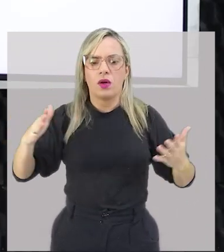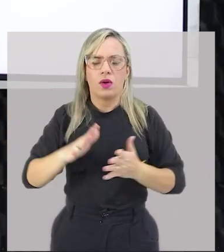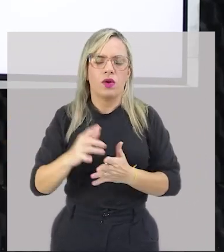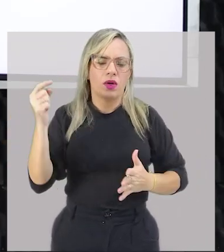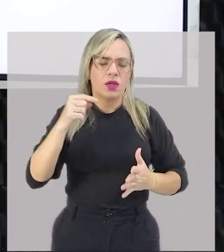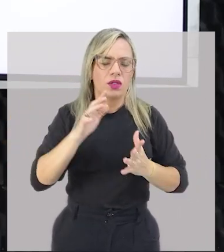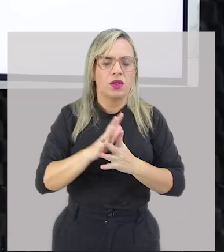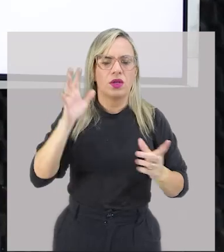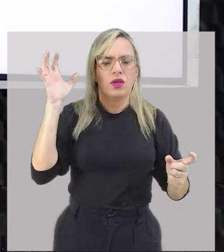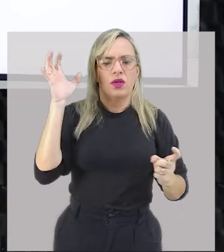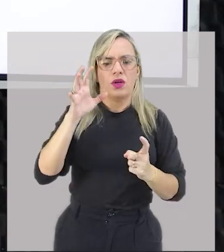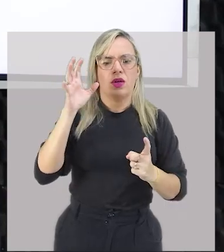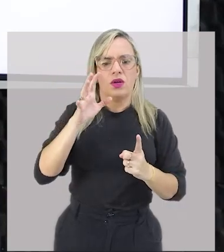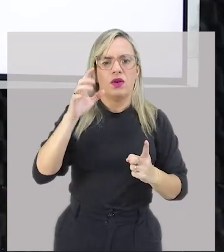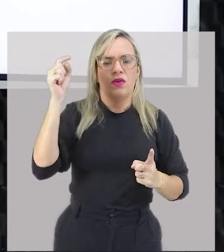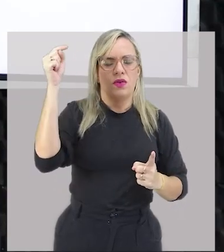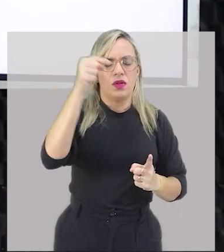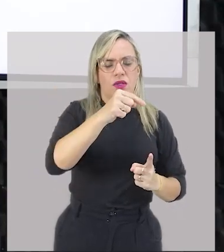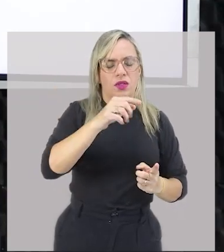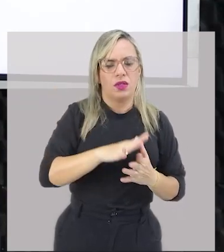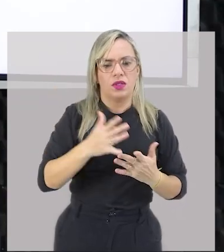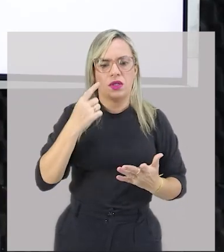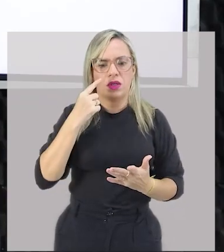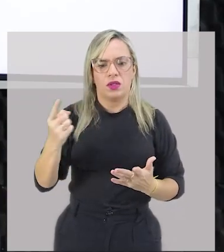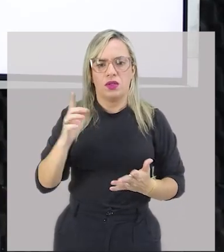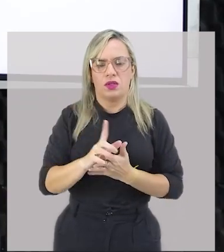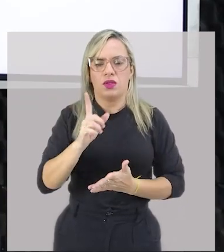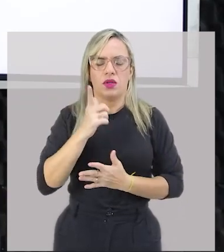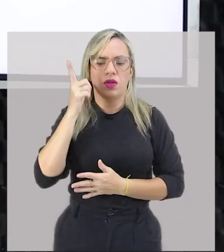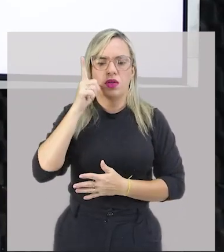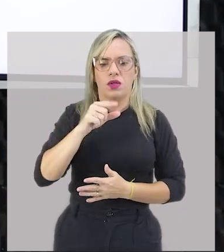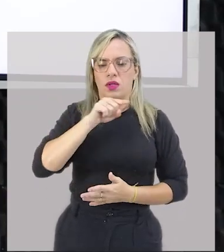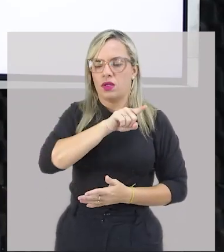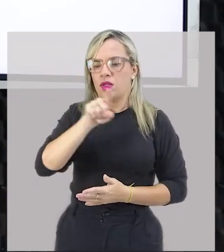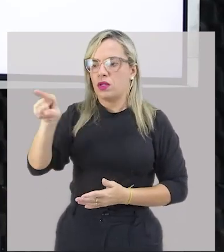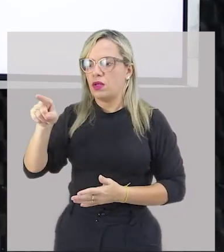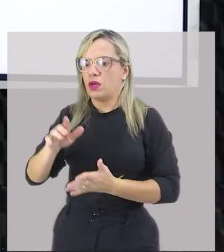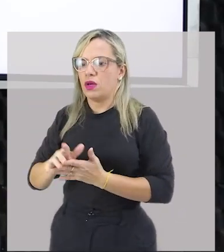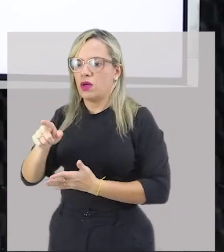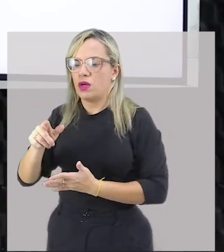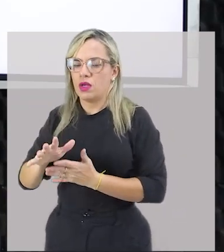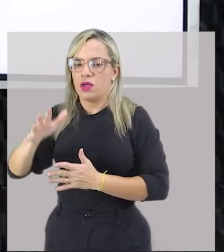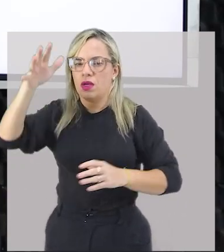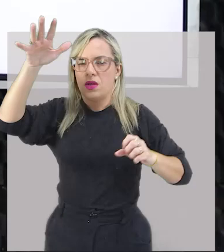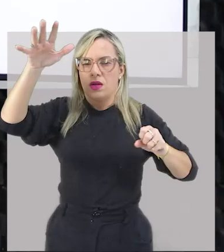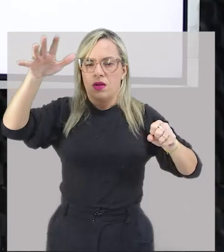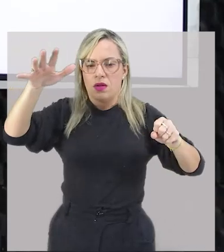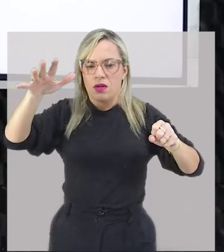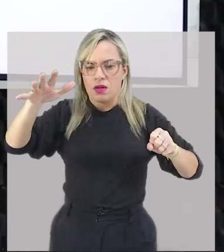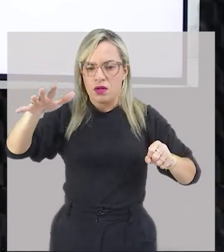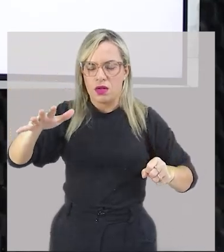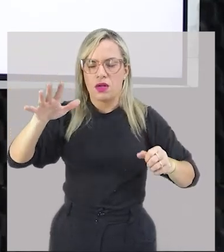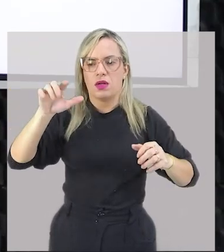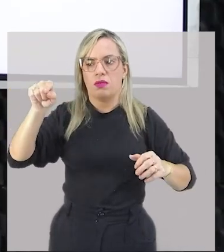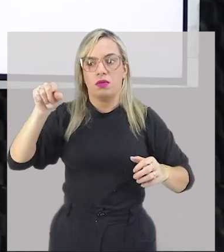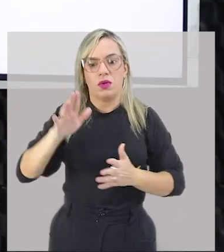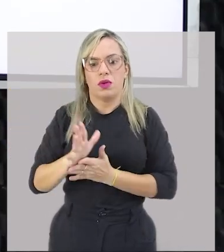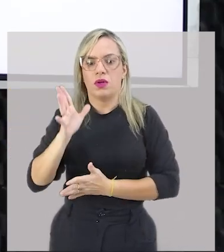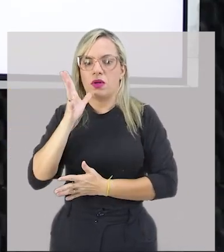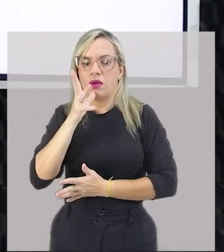não está conseguindo muito agir nessa? A resistência de alguma coisa que está aqui